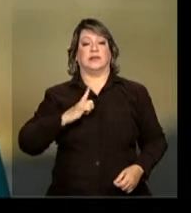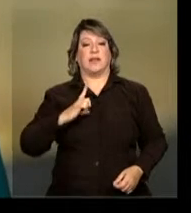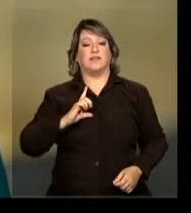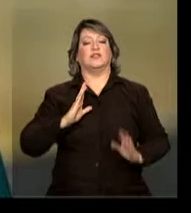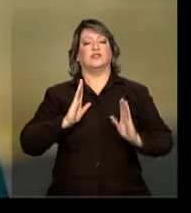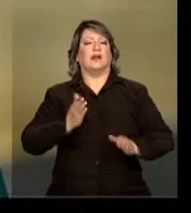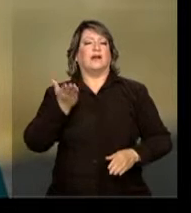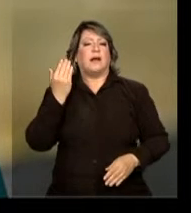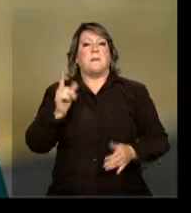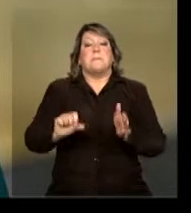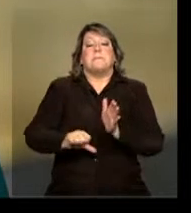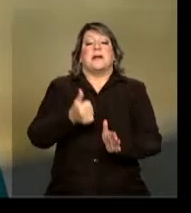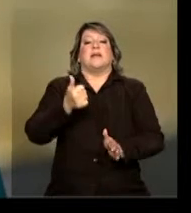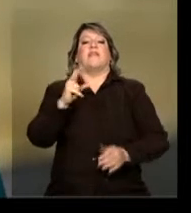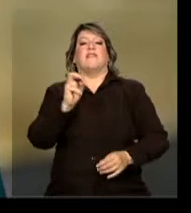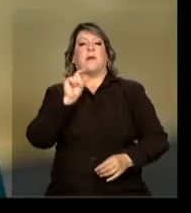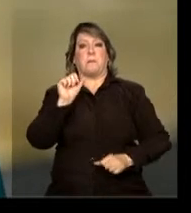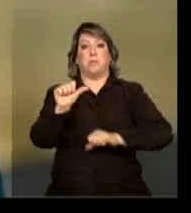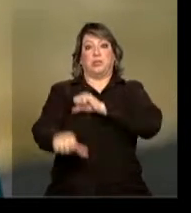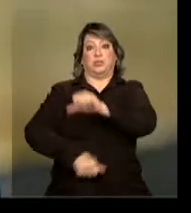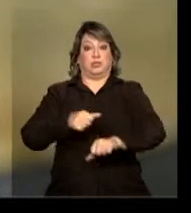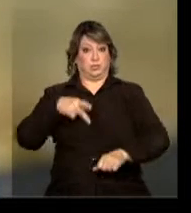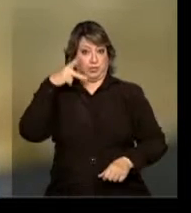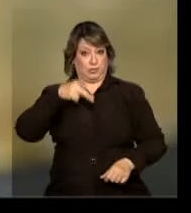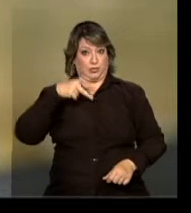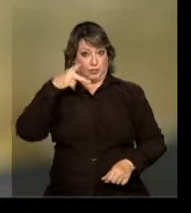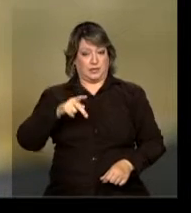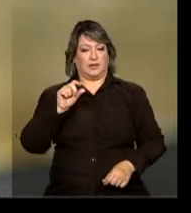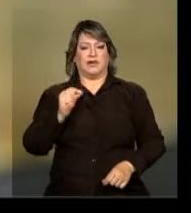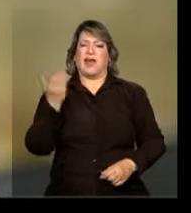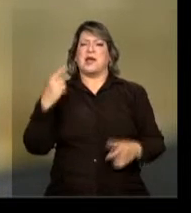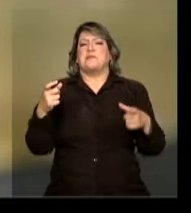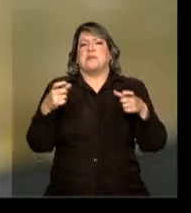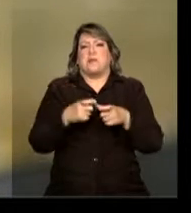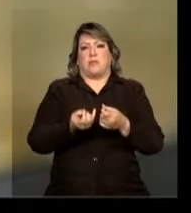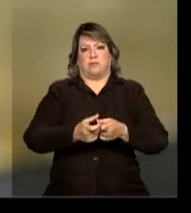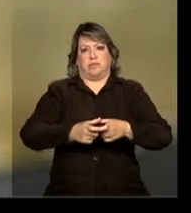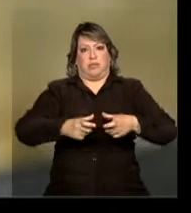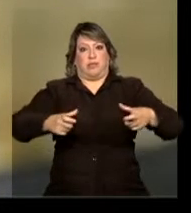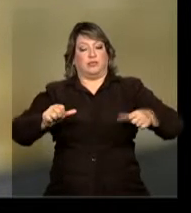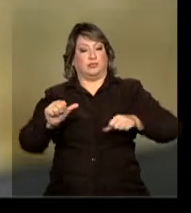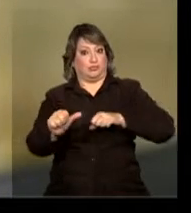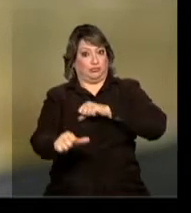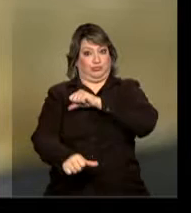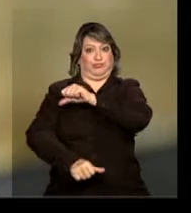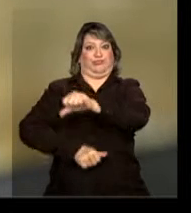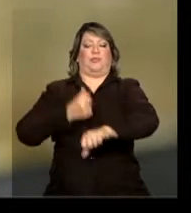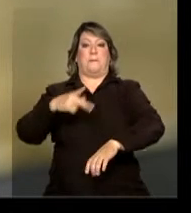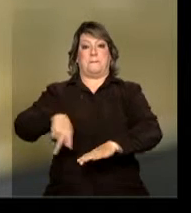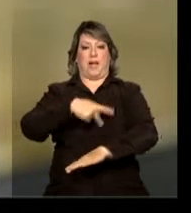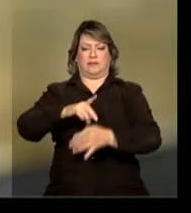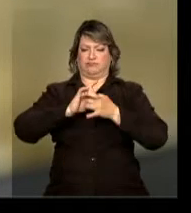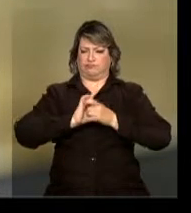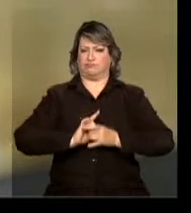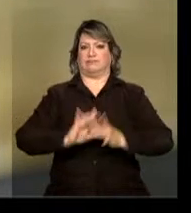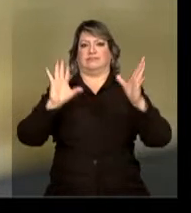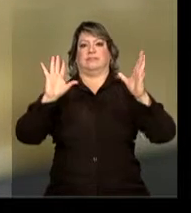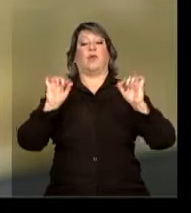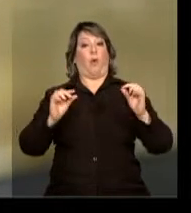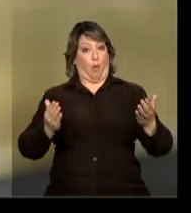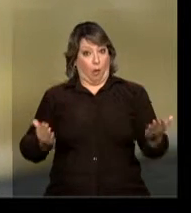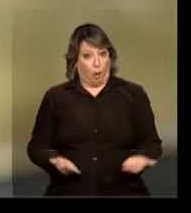primeira grande mudança política deixou de ser uma colônia para se transformar em um país independente